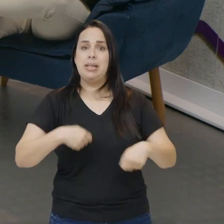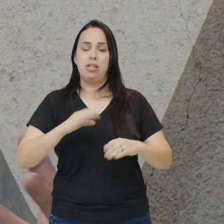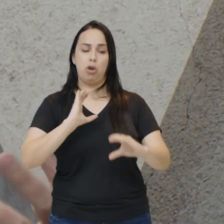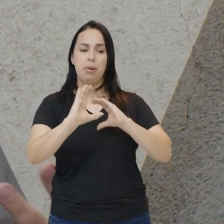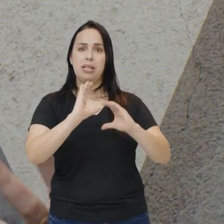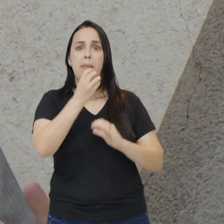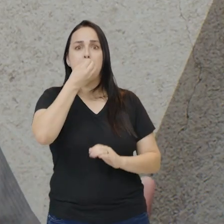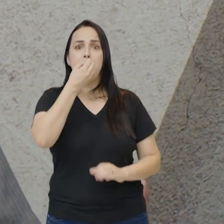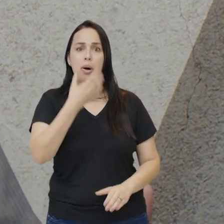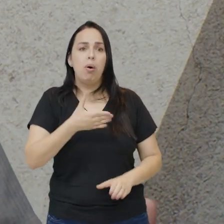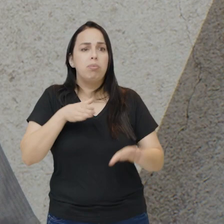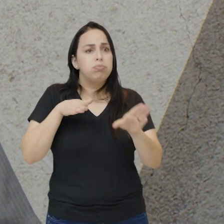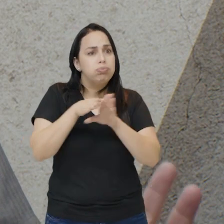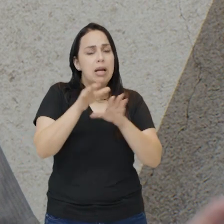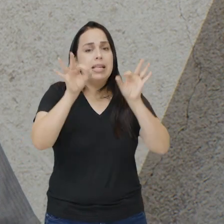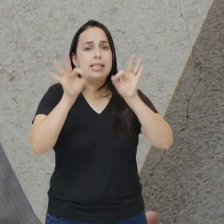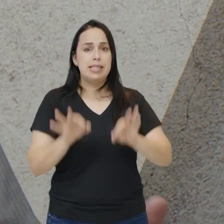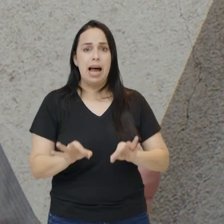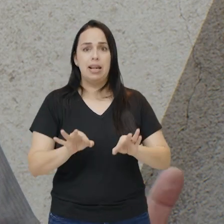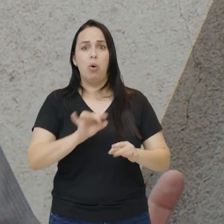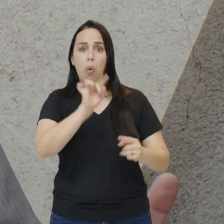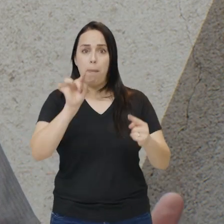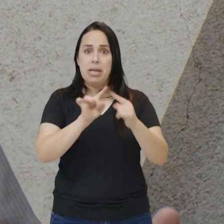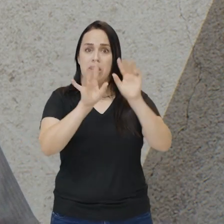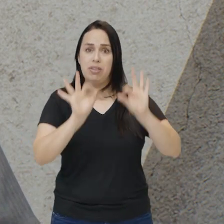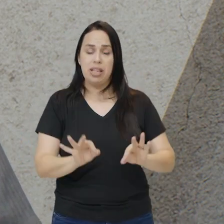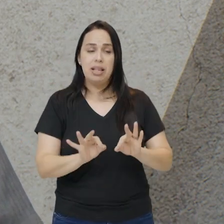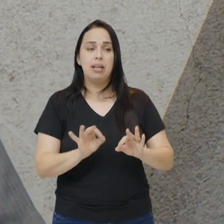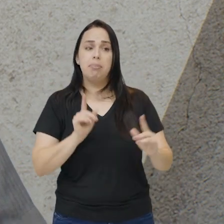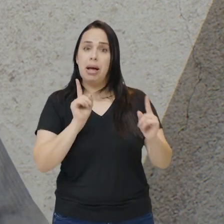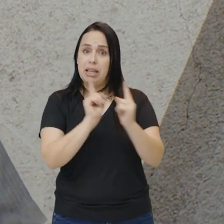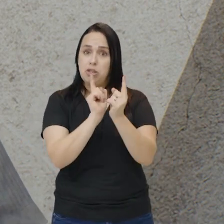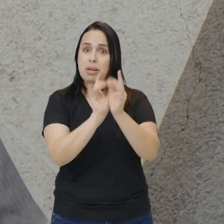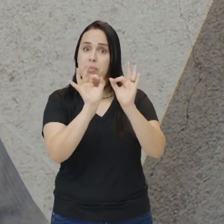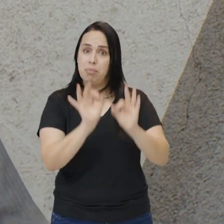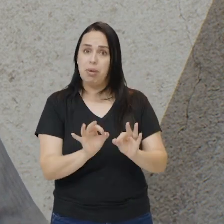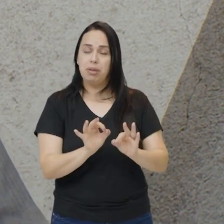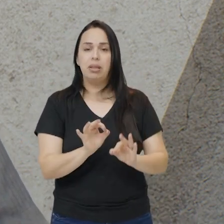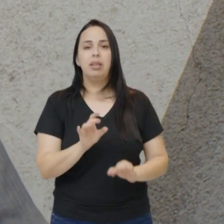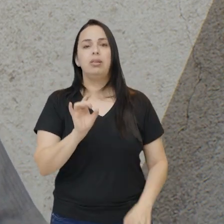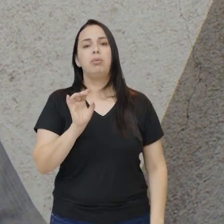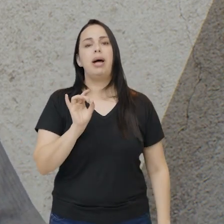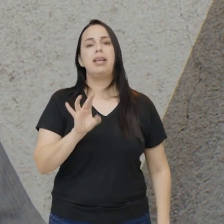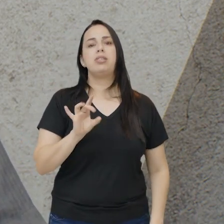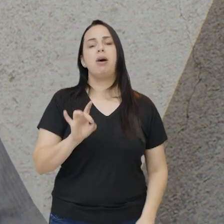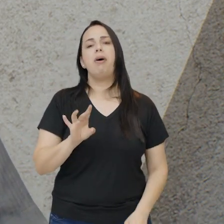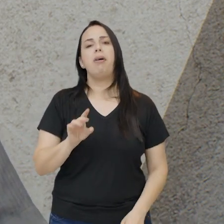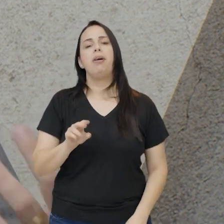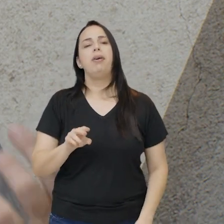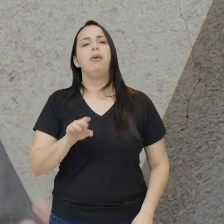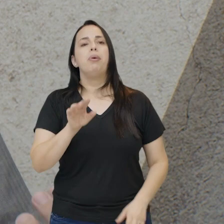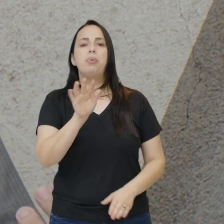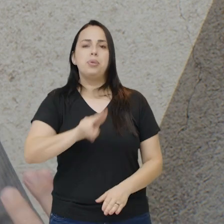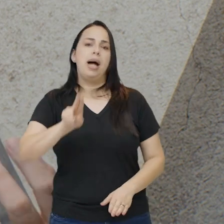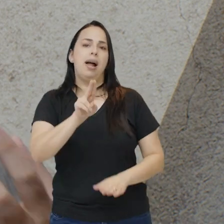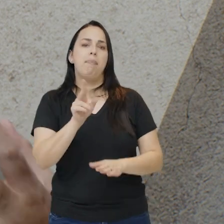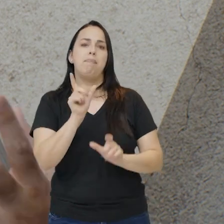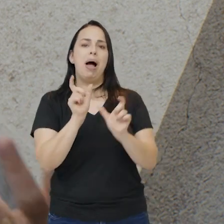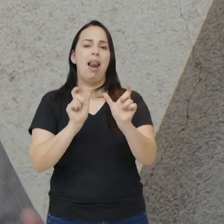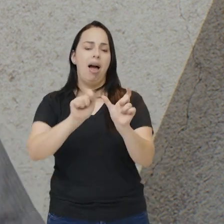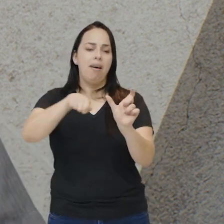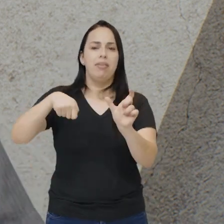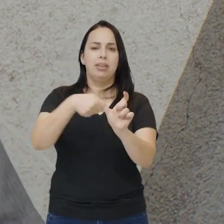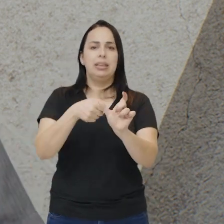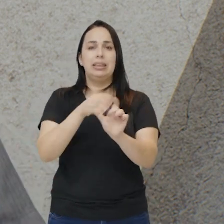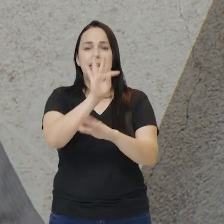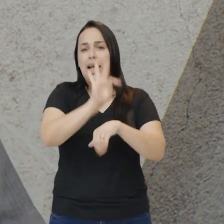há necessidade de uma boa comunicação, há necessidade dessa comunicação ser assertiva para com o cliente, né? Não é usar termo técnico que a pessoa